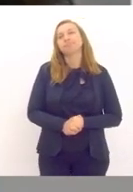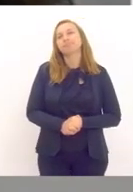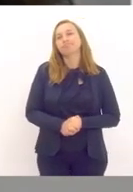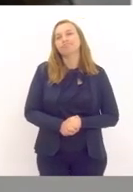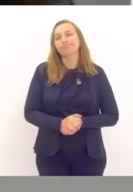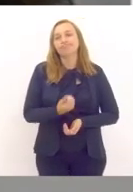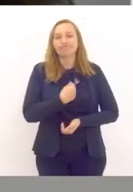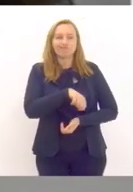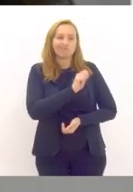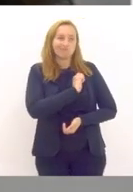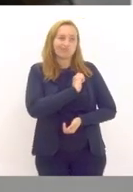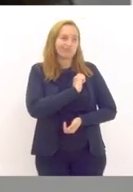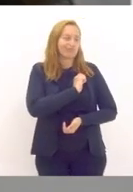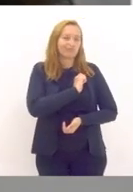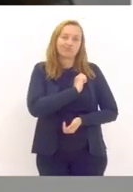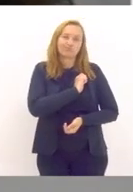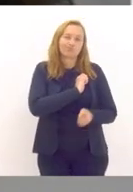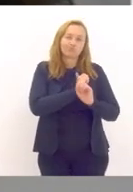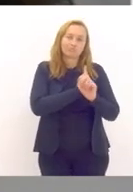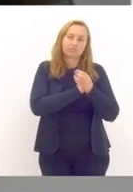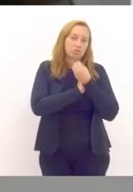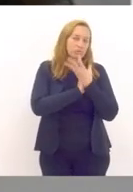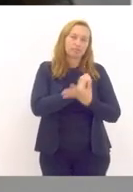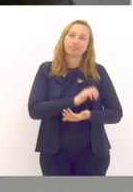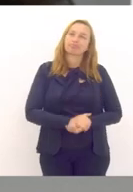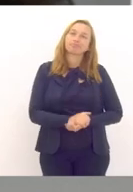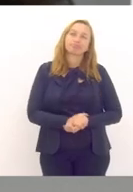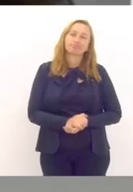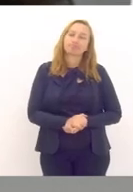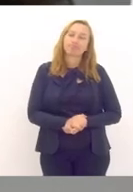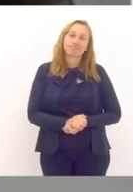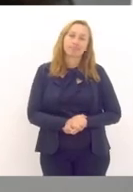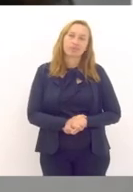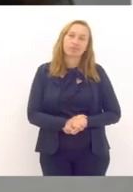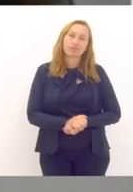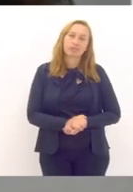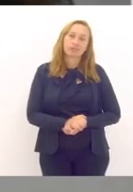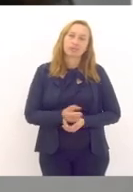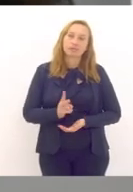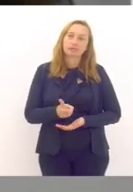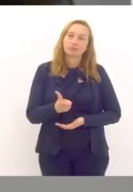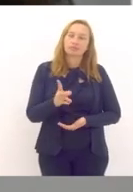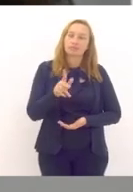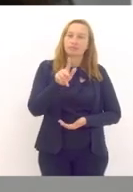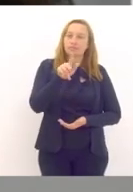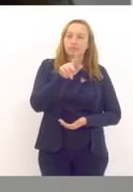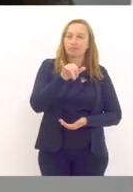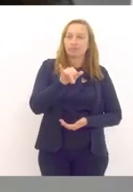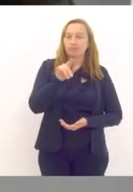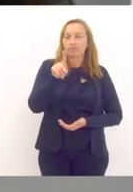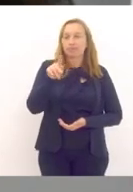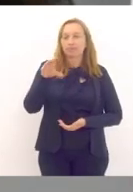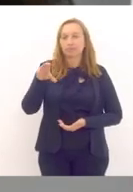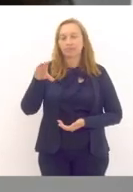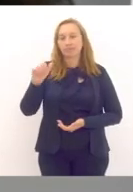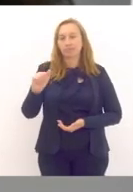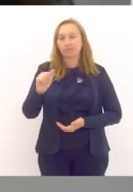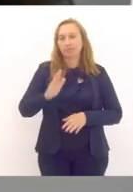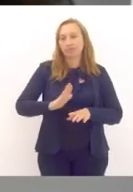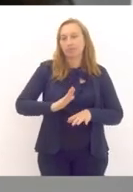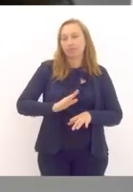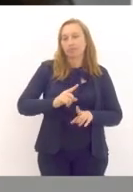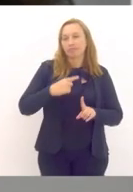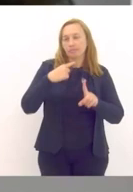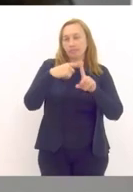regime não vai dar certo, mantido o IPCA mais 4, a partir de